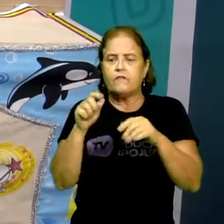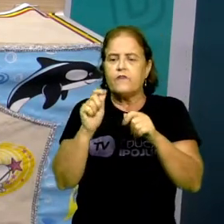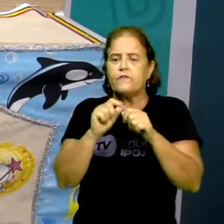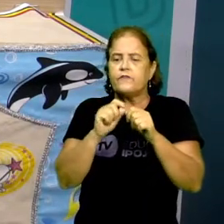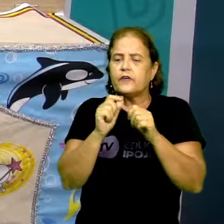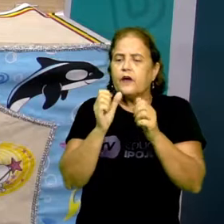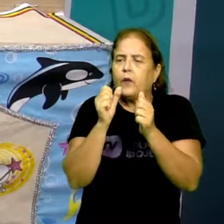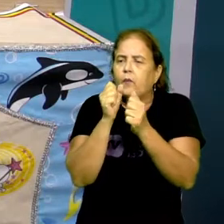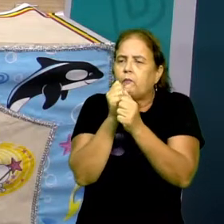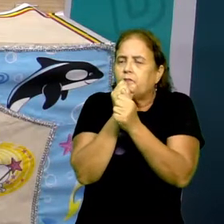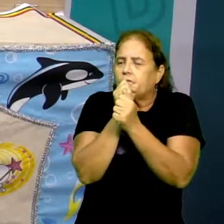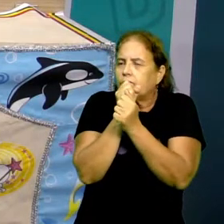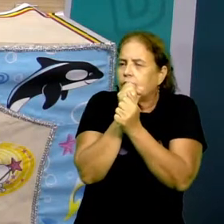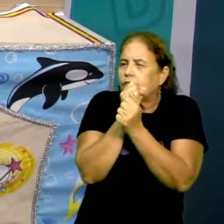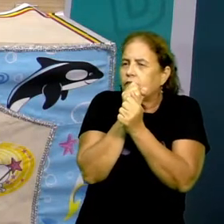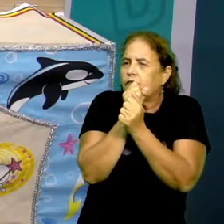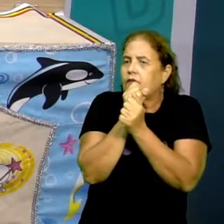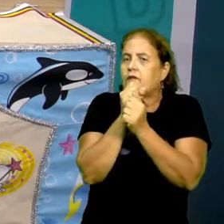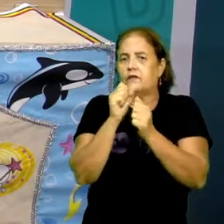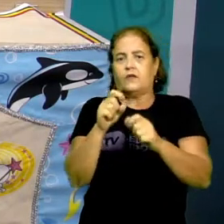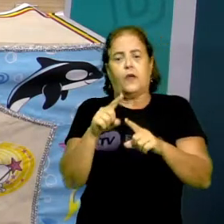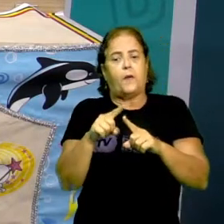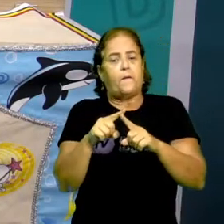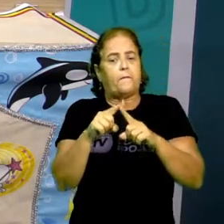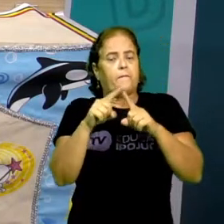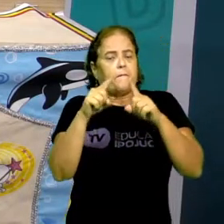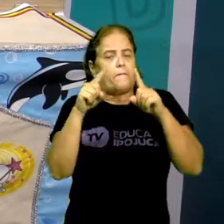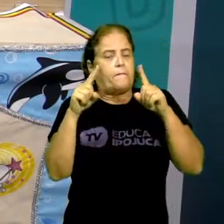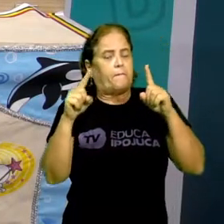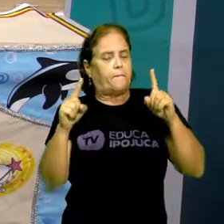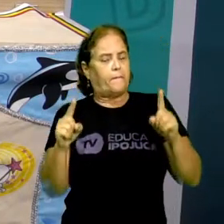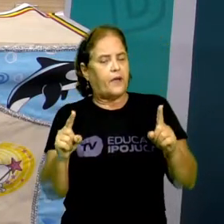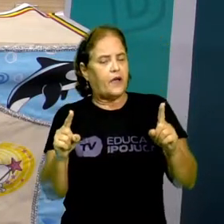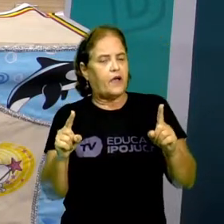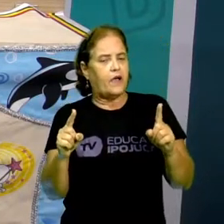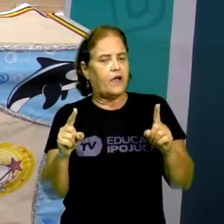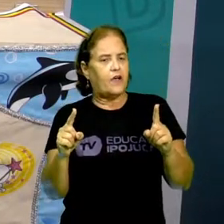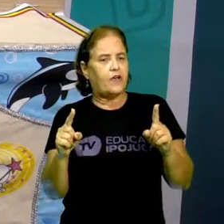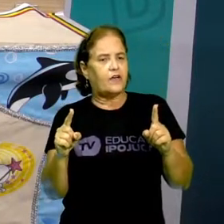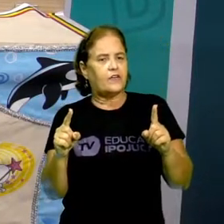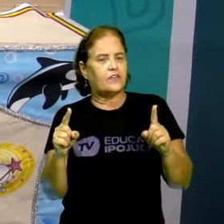quentinha, abafadinha. E pujuca. Mas logo, leiturinha.